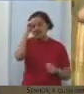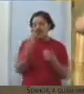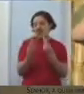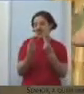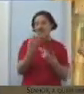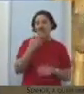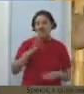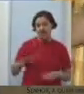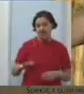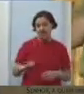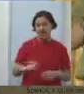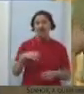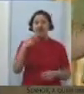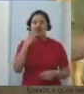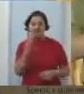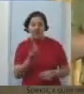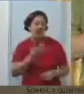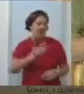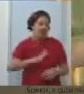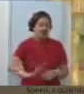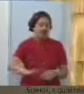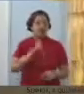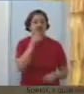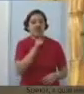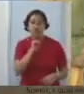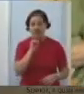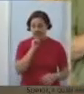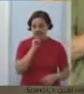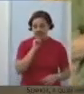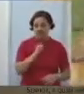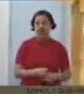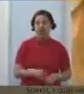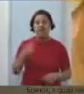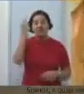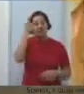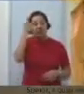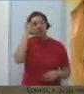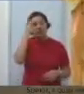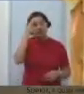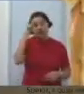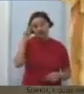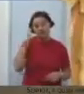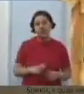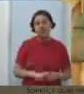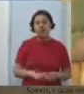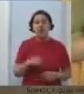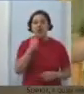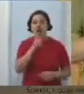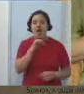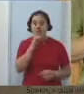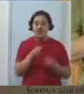Ah, porque eu tenho trauma da minha mãe. Devia de ter muito trauma da sua mãe, as noites inteiras que ela passou sem